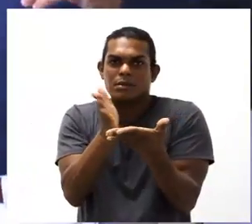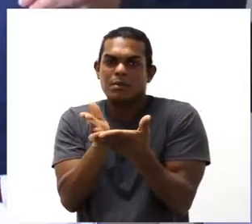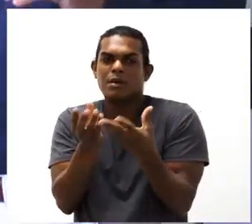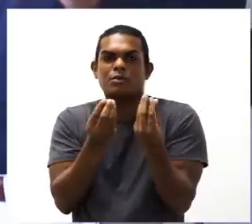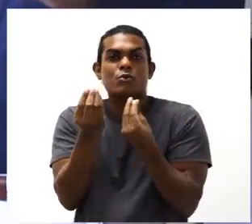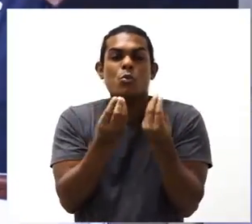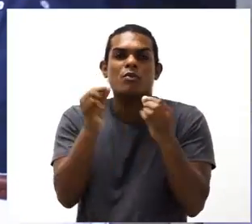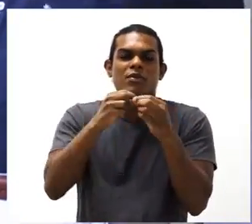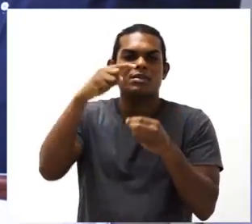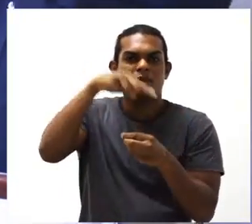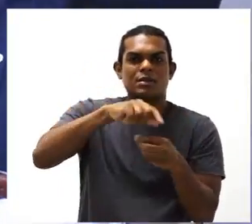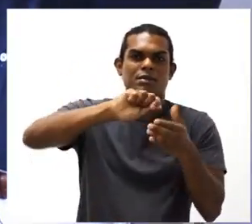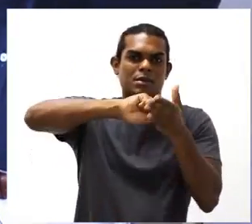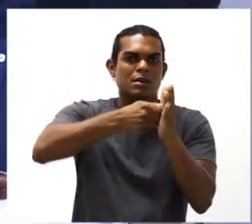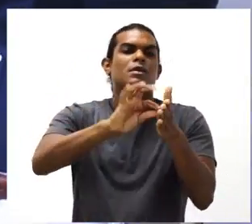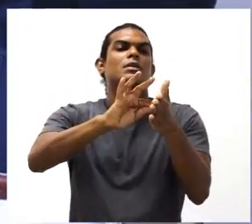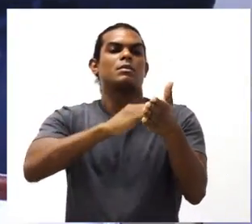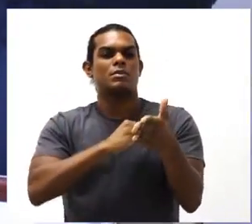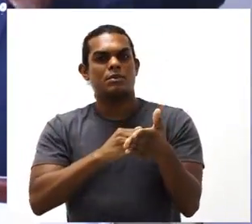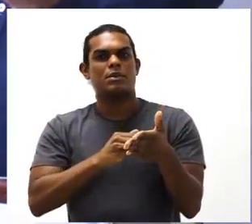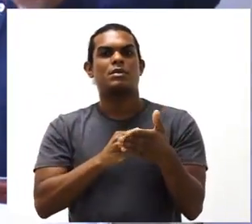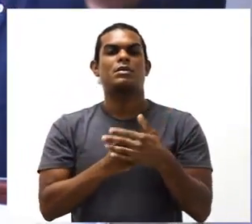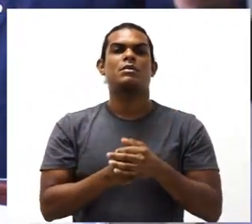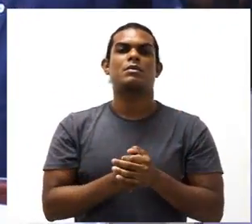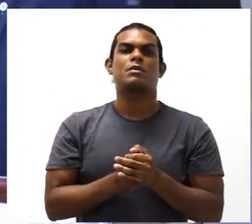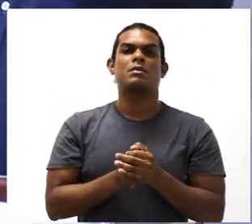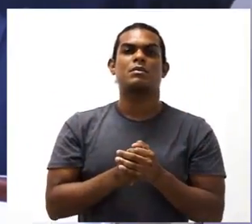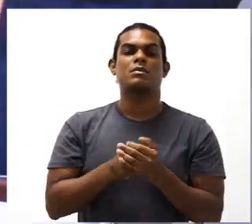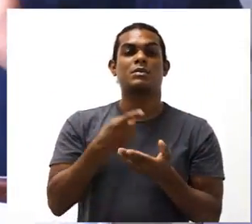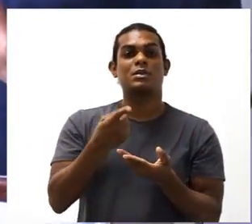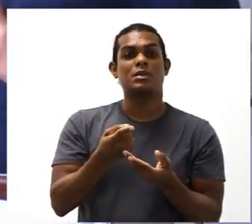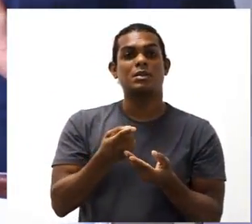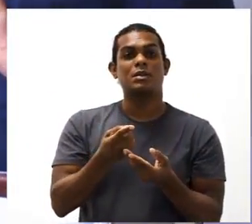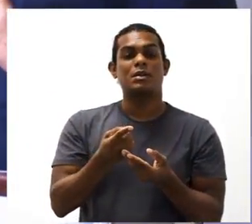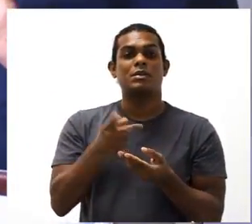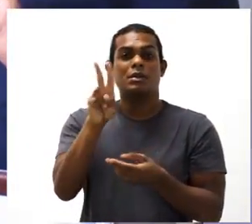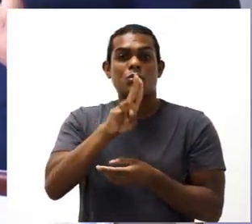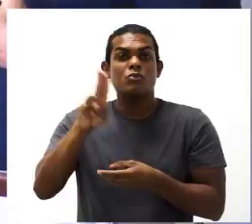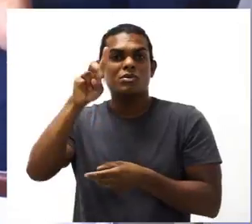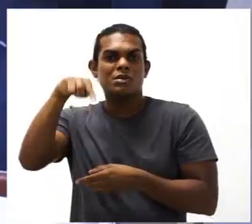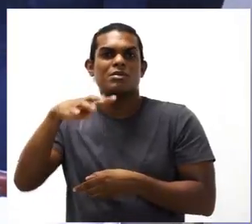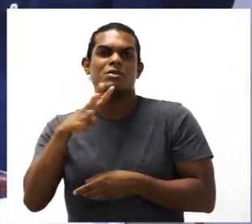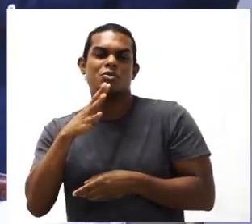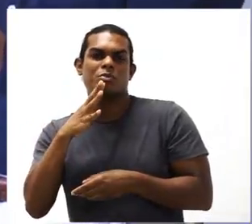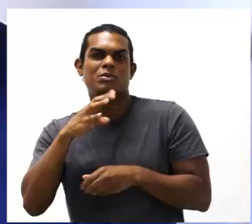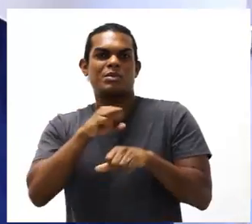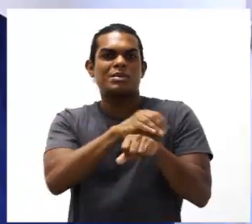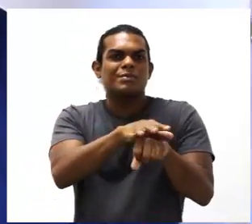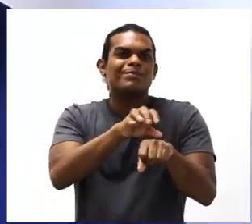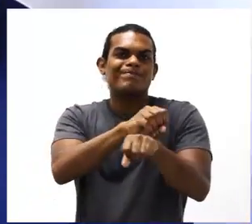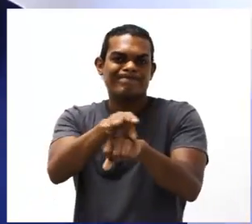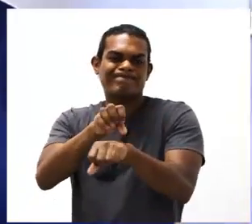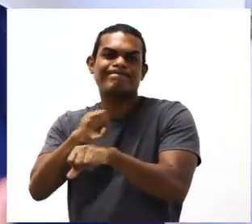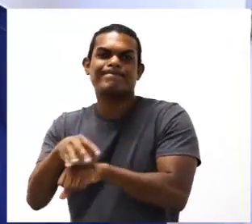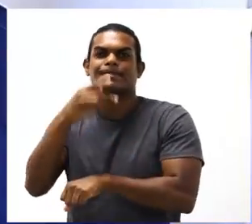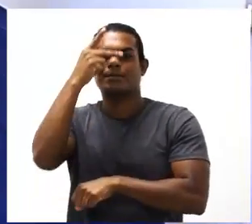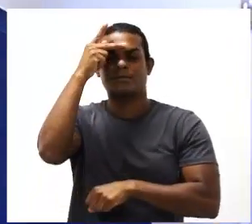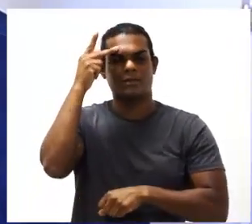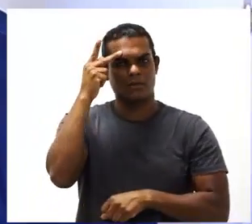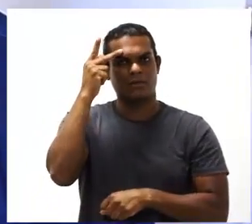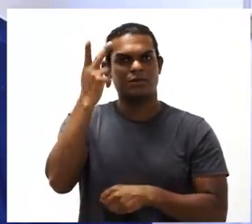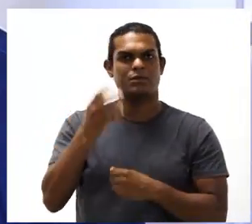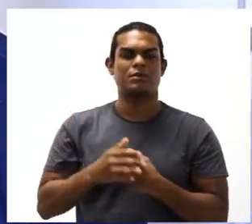etapa, como ele vai fazer, você está disponibilizando um conhecimento para ser compartilhado com várias pessoas. Então, eu ganho muito meus processos a